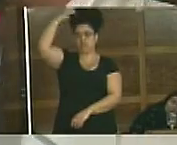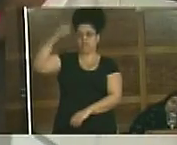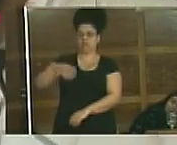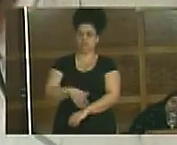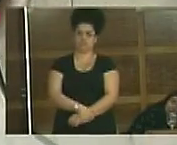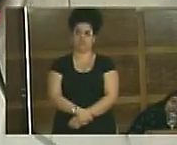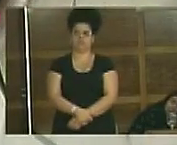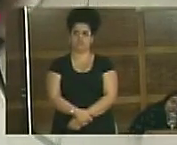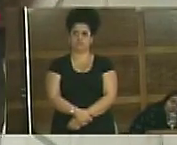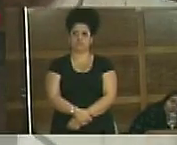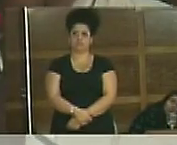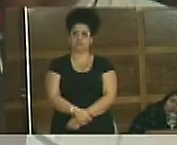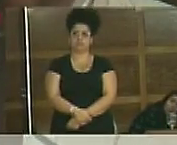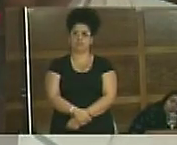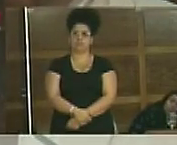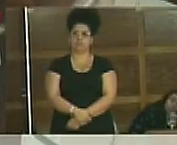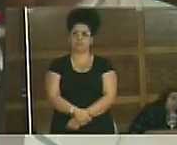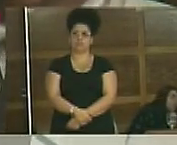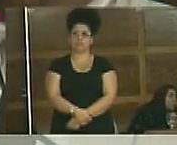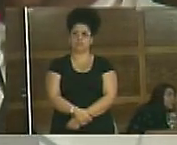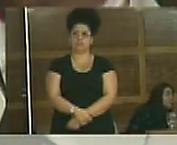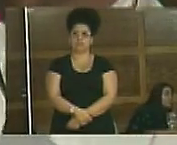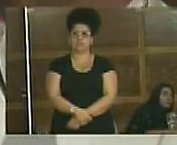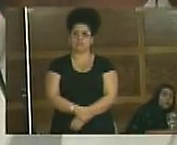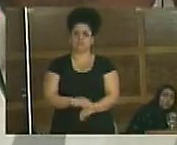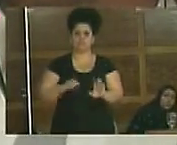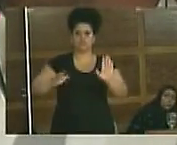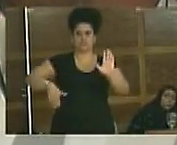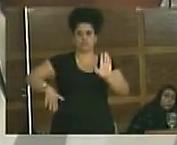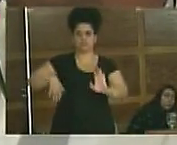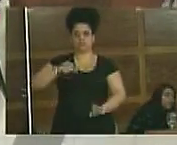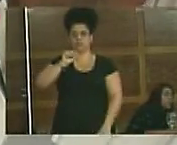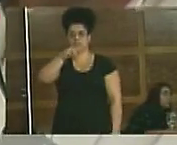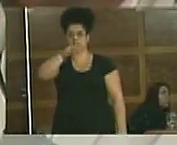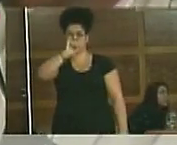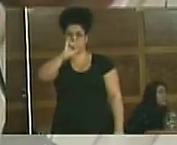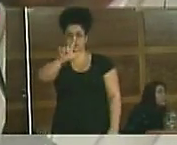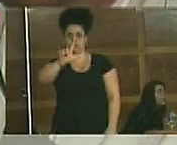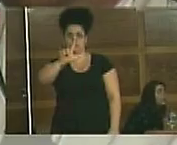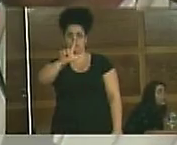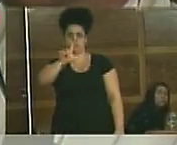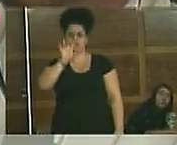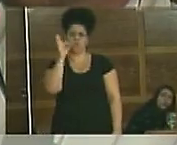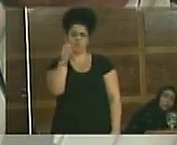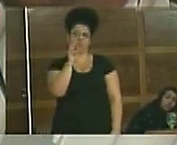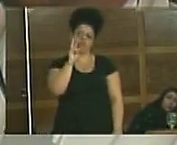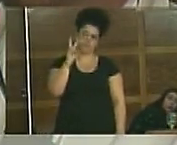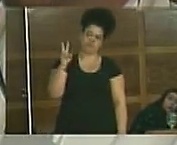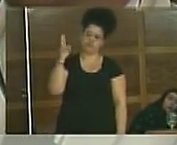Verome. Aqui é a famosa Praia do Anil. Praia do Anil.